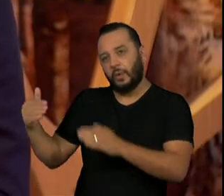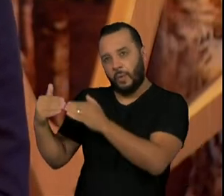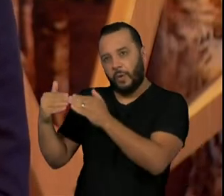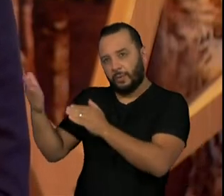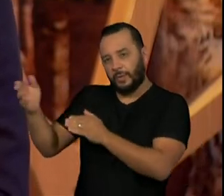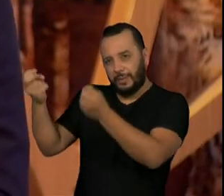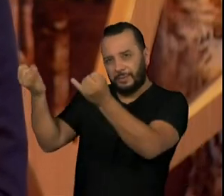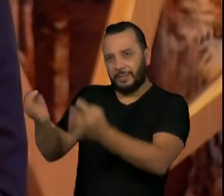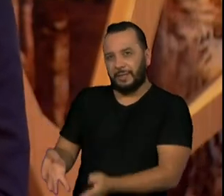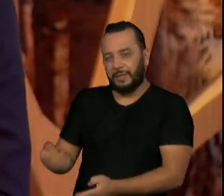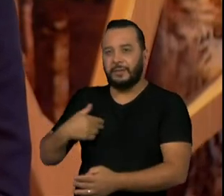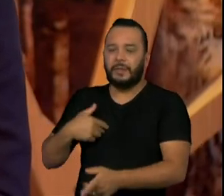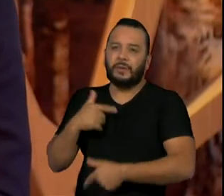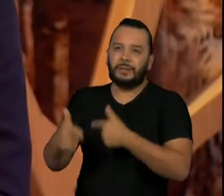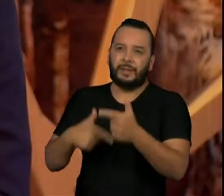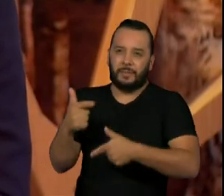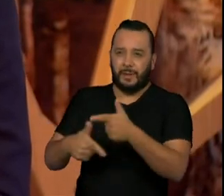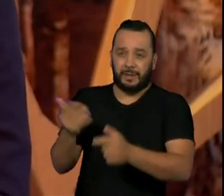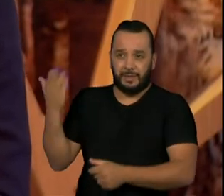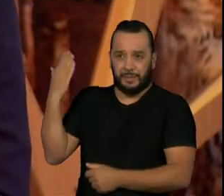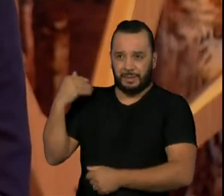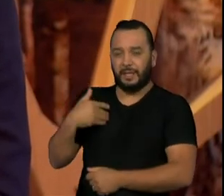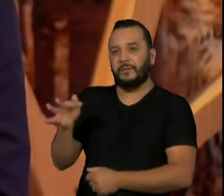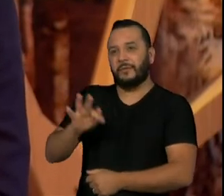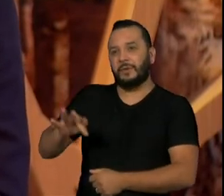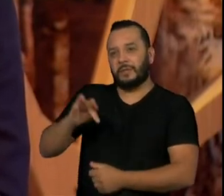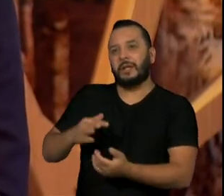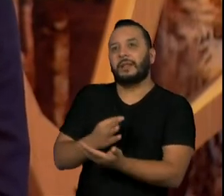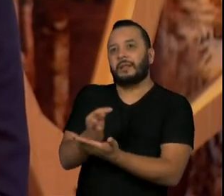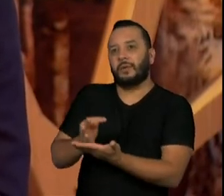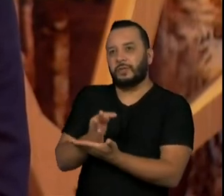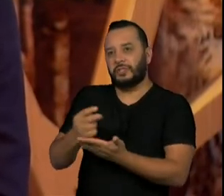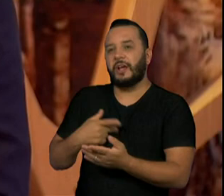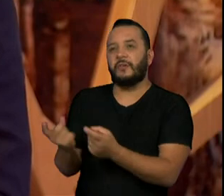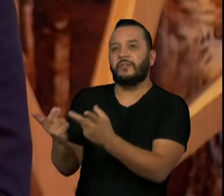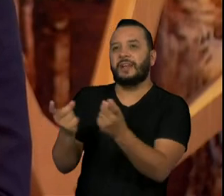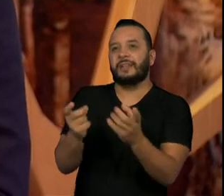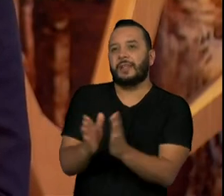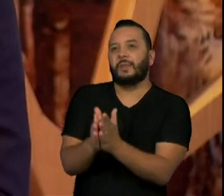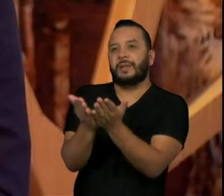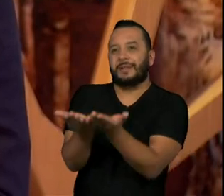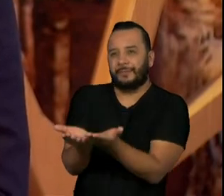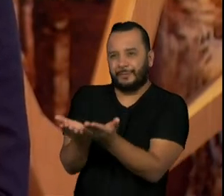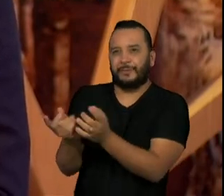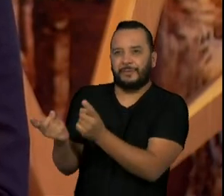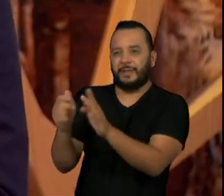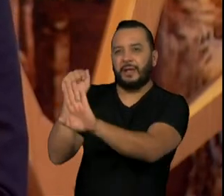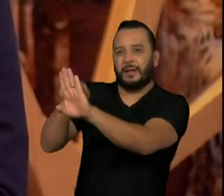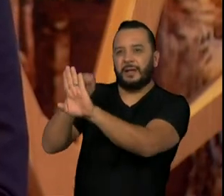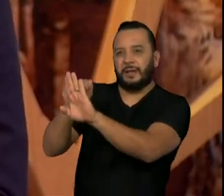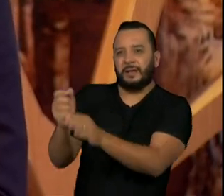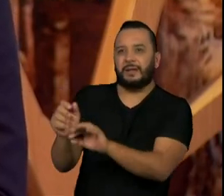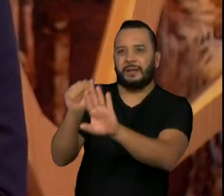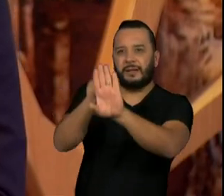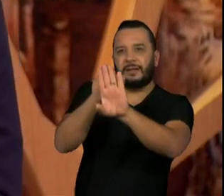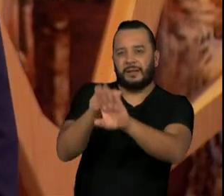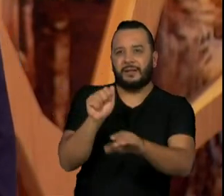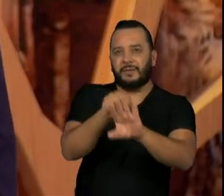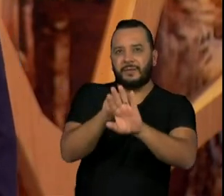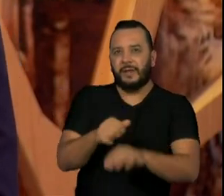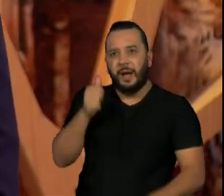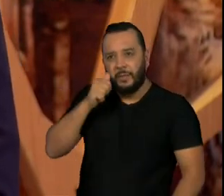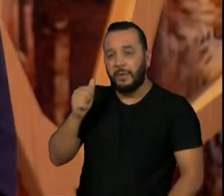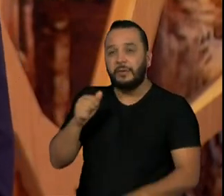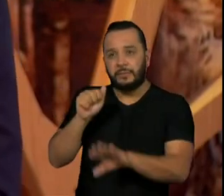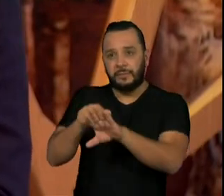falando. Uma vez, eu trabalhei, quando eu fiz a faculdade de teologia, vendendo livros de porta em porta. E eu lembro que eu cheguei na casa de uma mulher, ela falou assim, você é